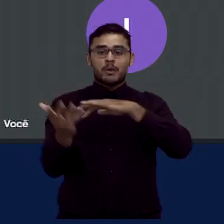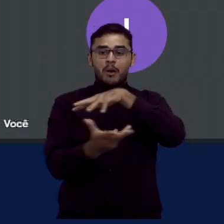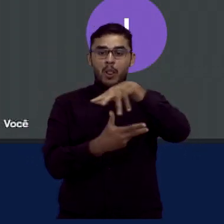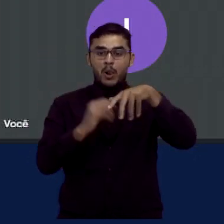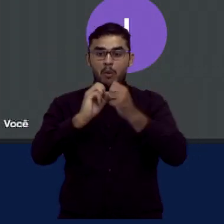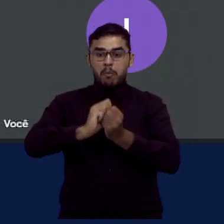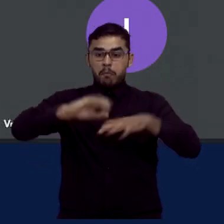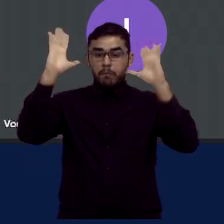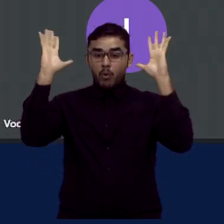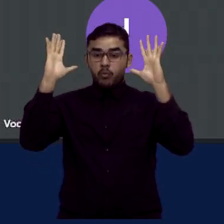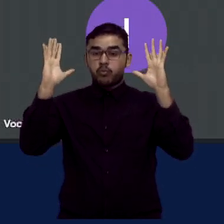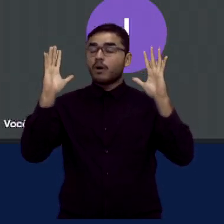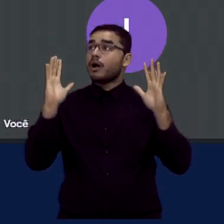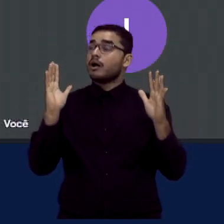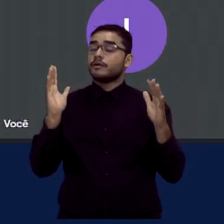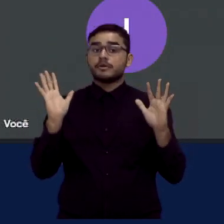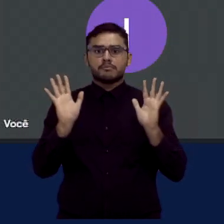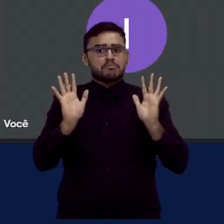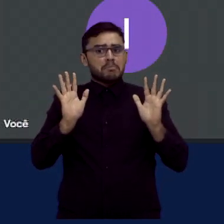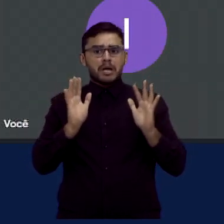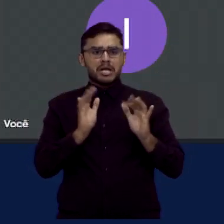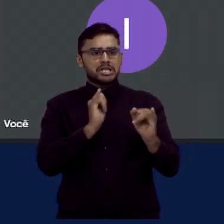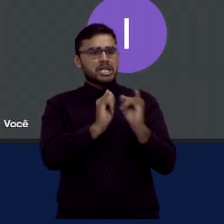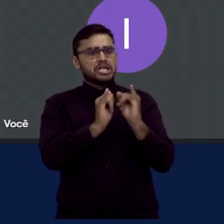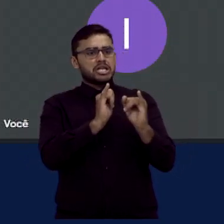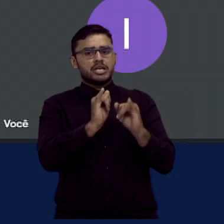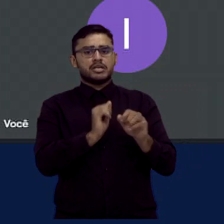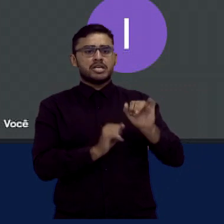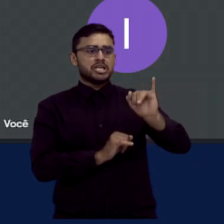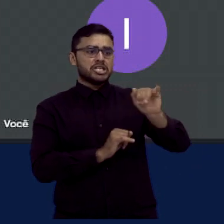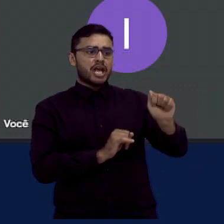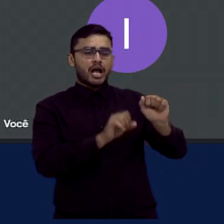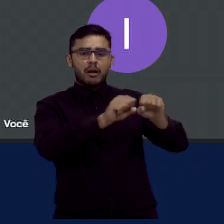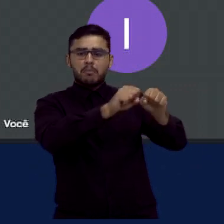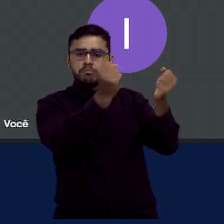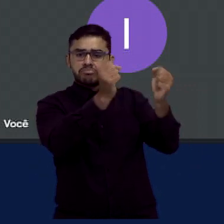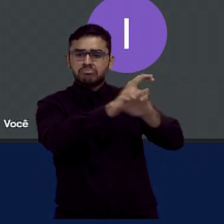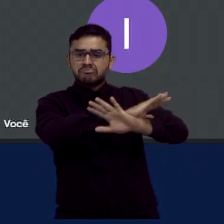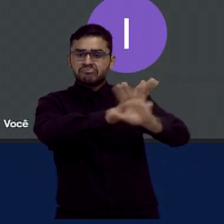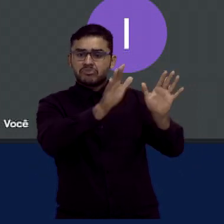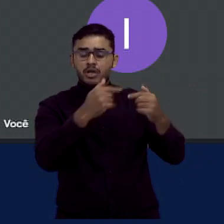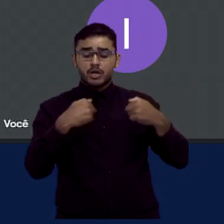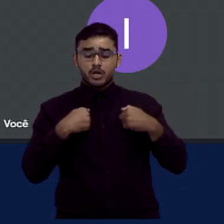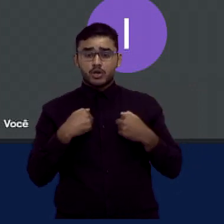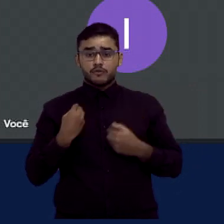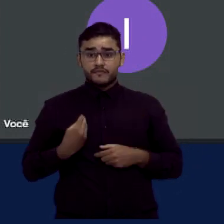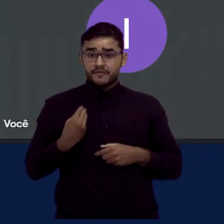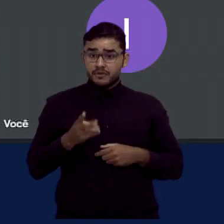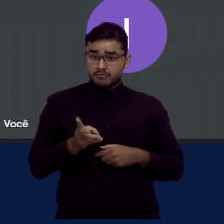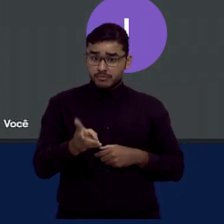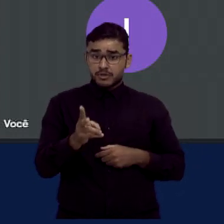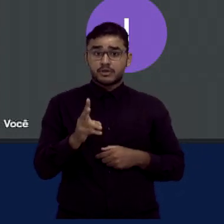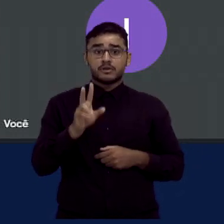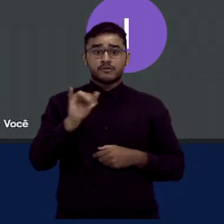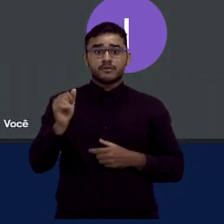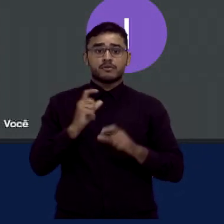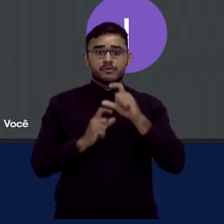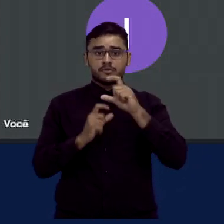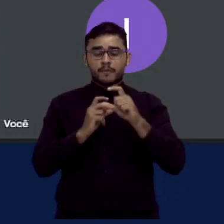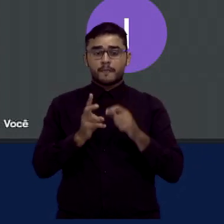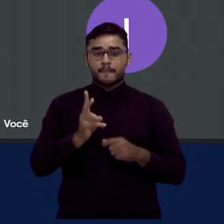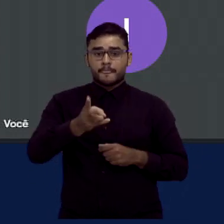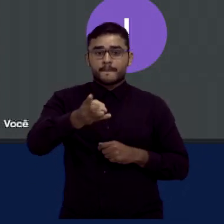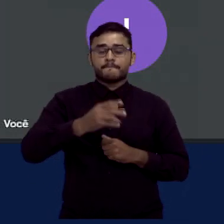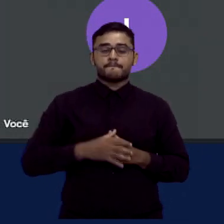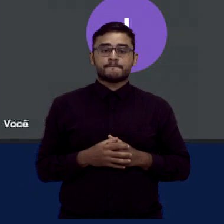a IA e eu com carvão continuo produzindo. Sabe? Entendi. Deixa eu ver as outras perguntas aqui. O Vinícius